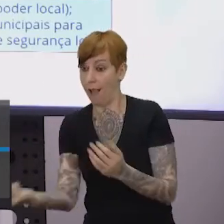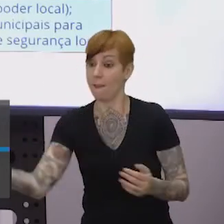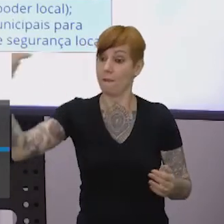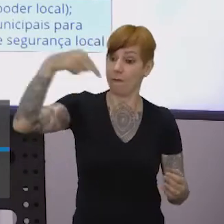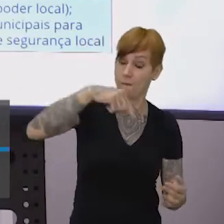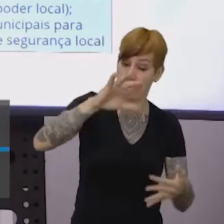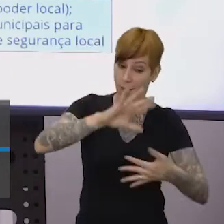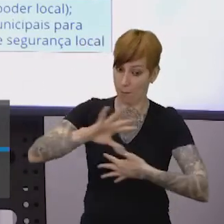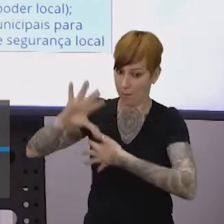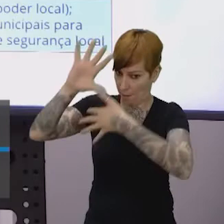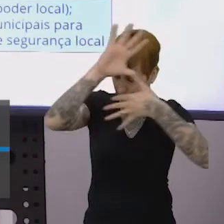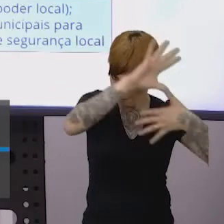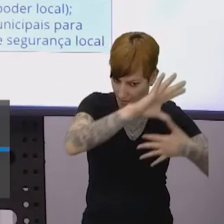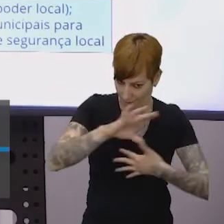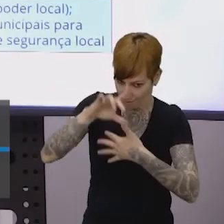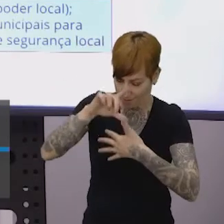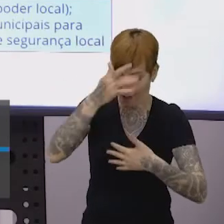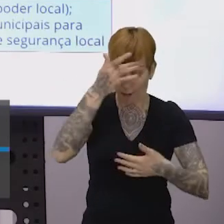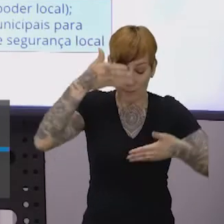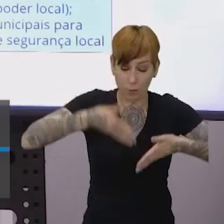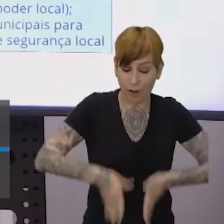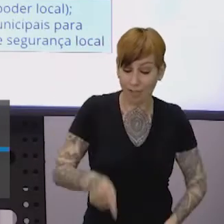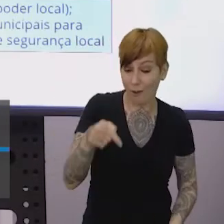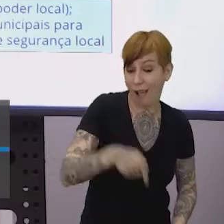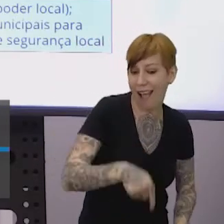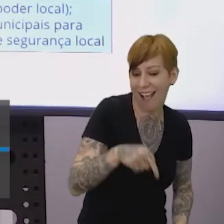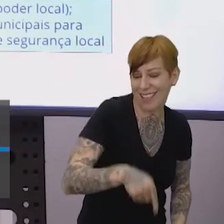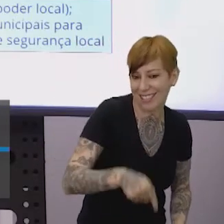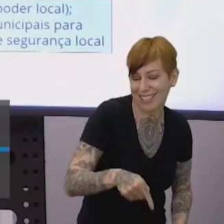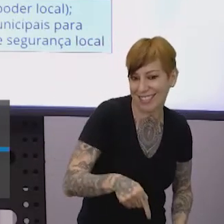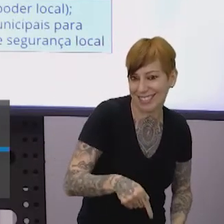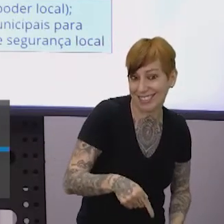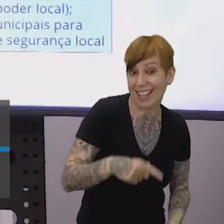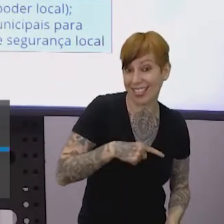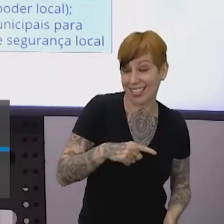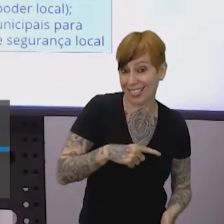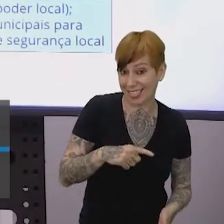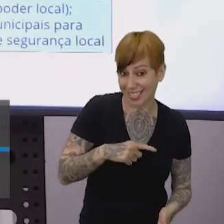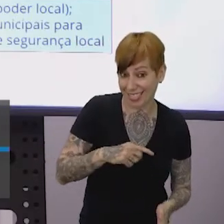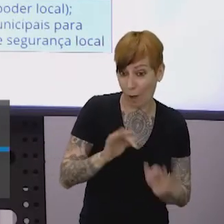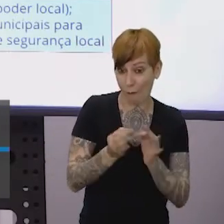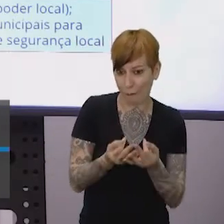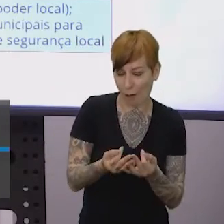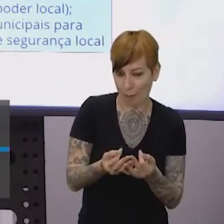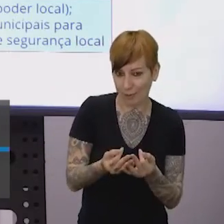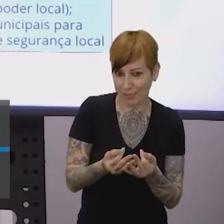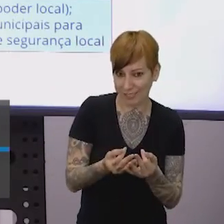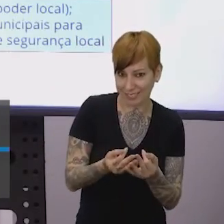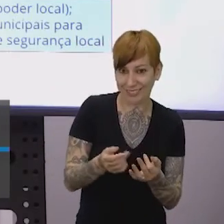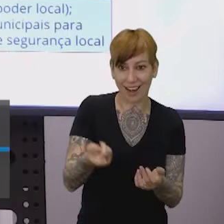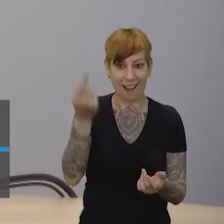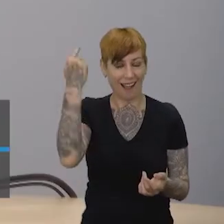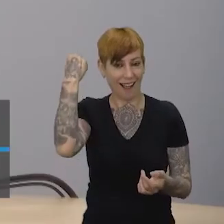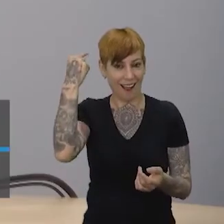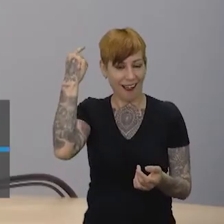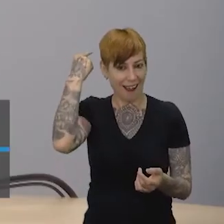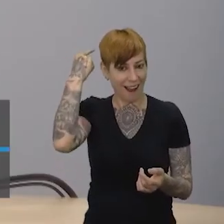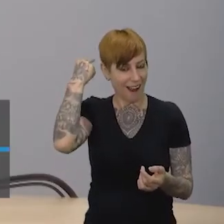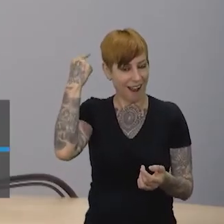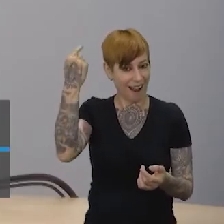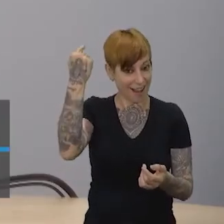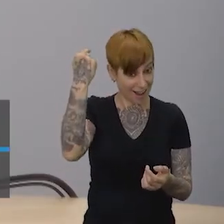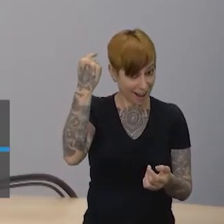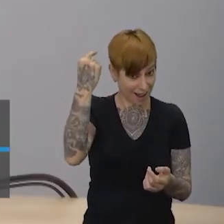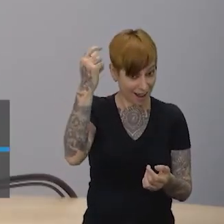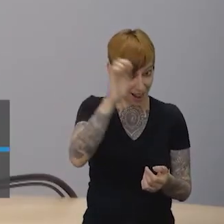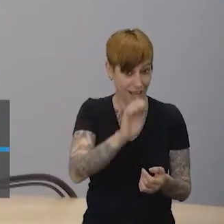justamente por ter nascido na América, ela não pode ocupar cargos altos na administração. Mesmo